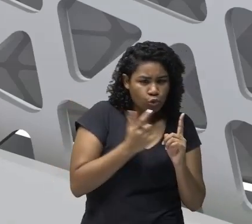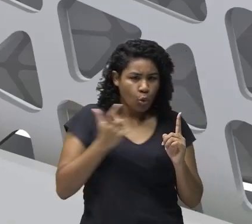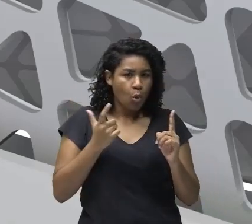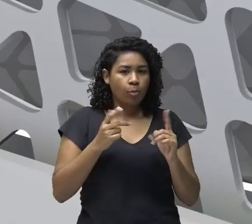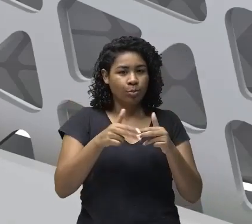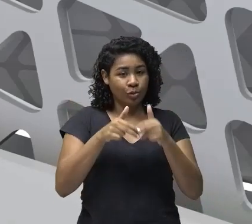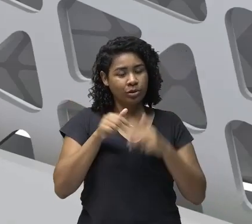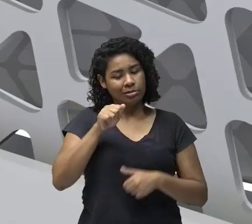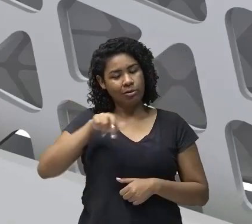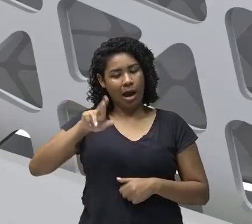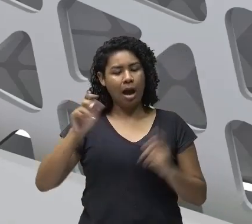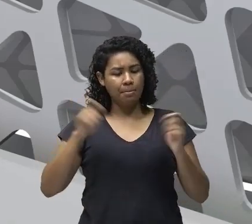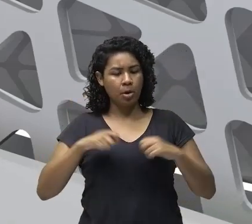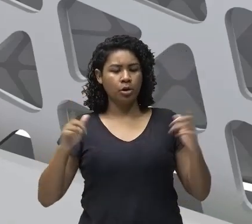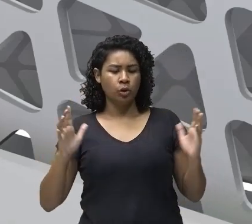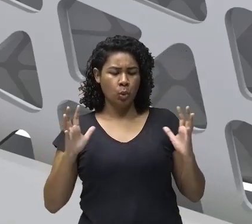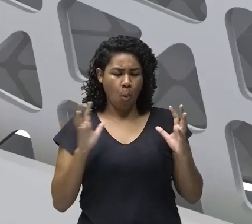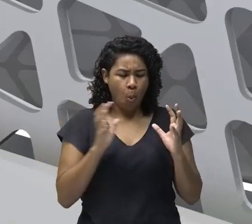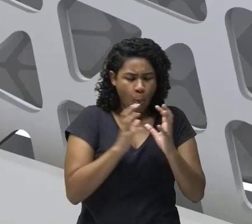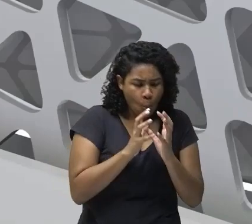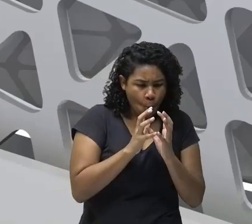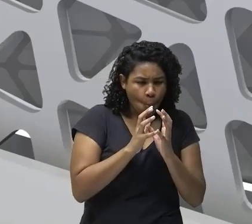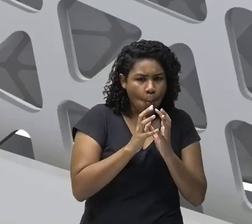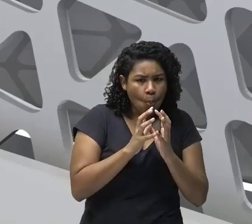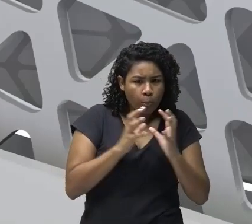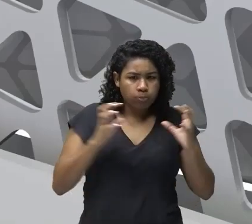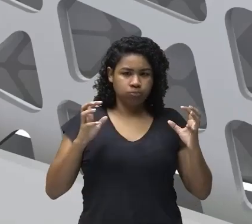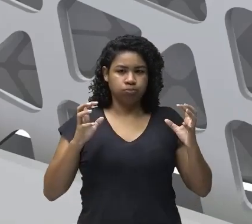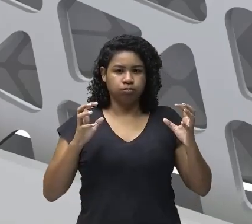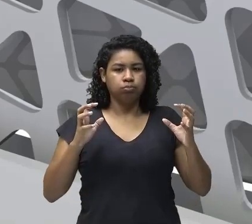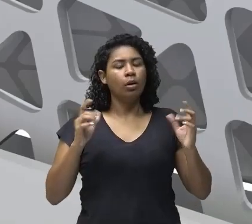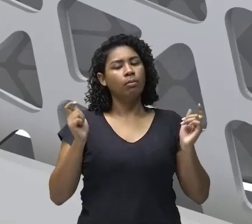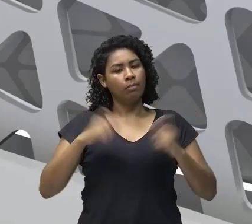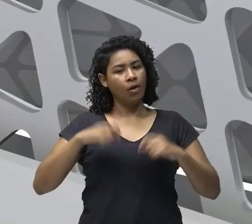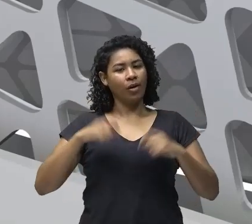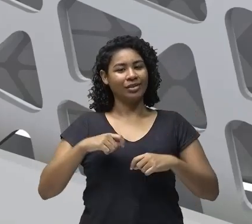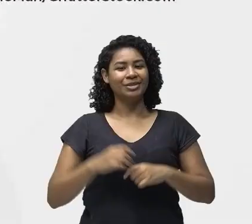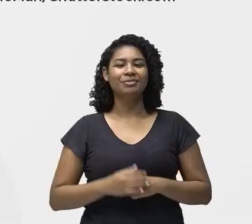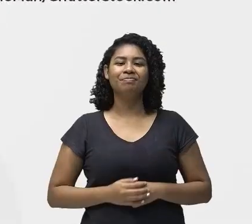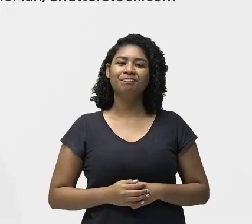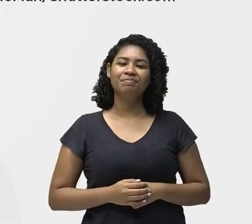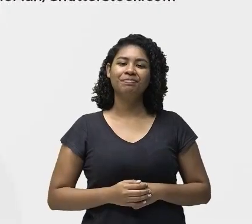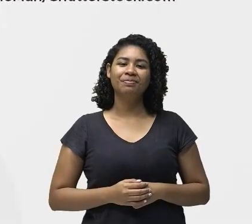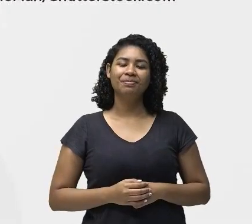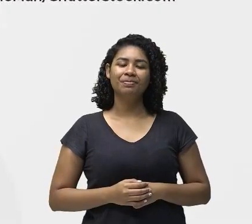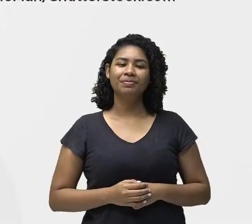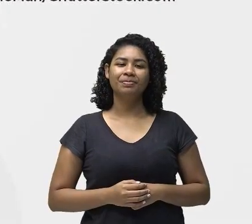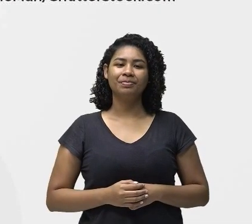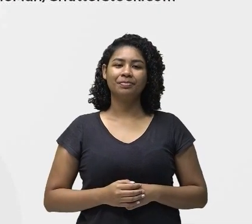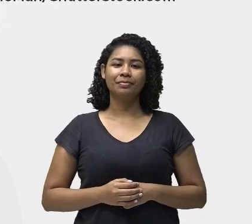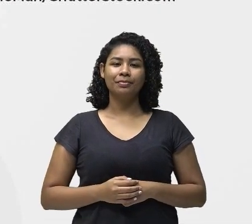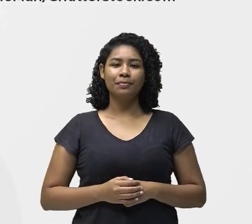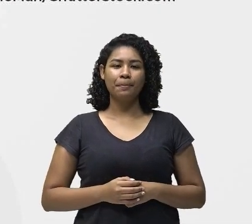chama também de propriedade de elasticidade. Vamos à nossa próxima cartela.